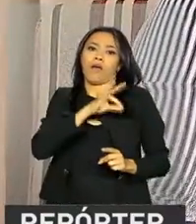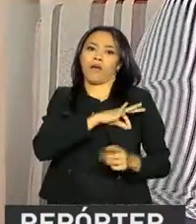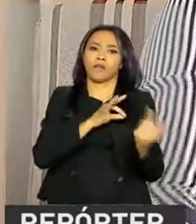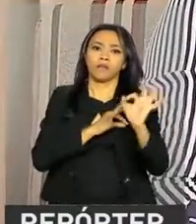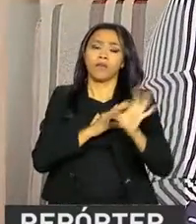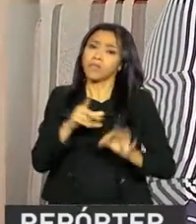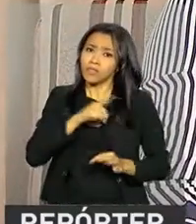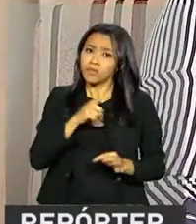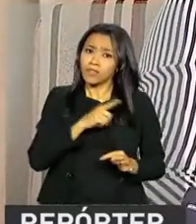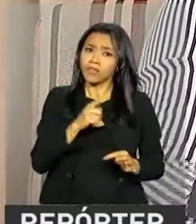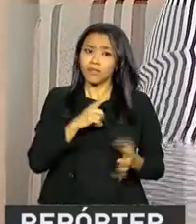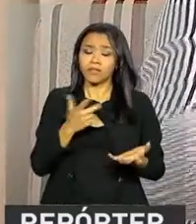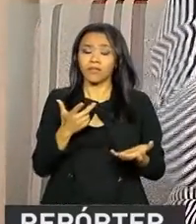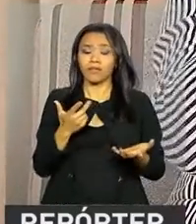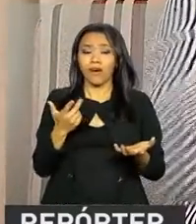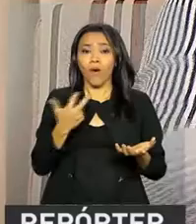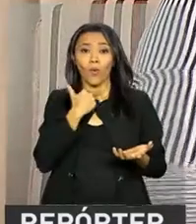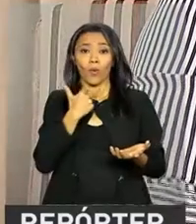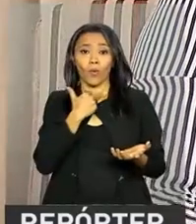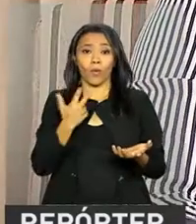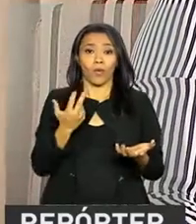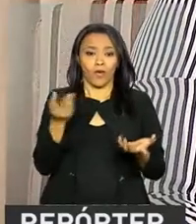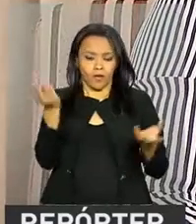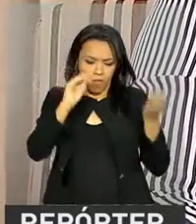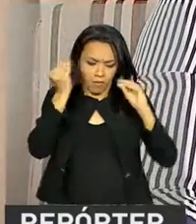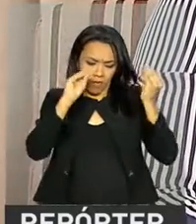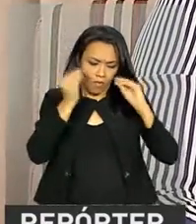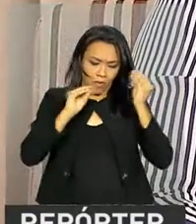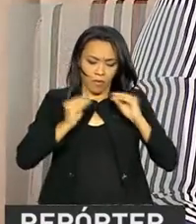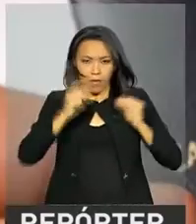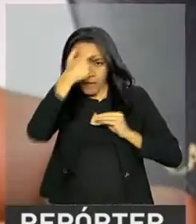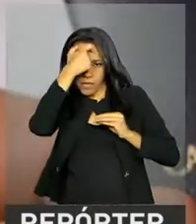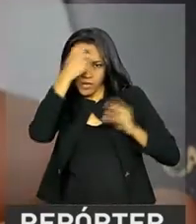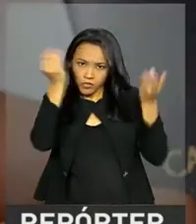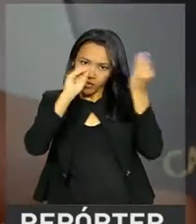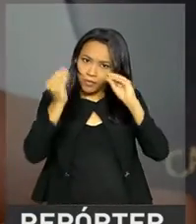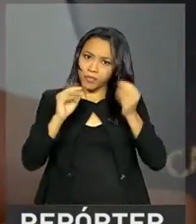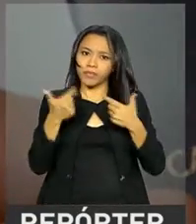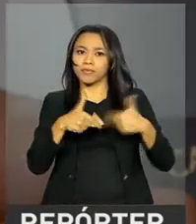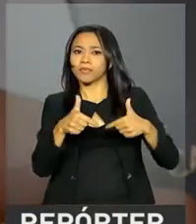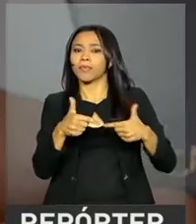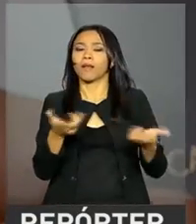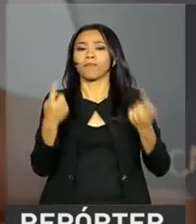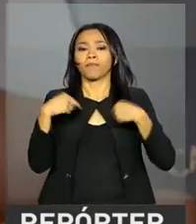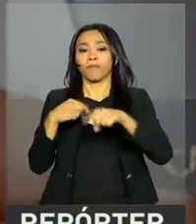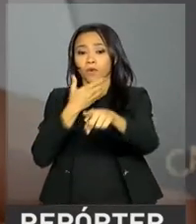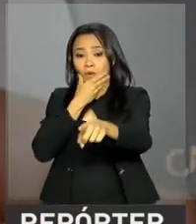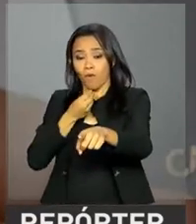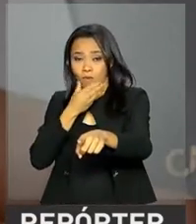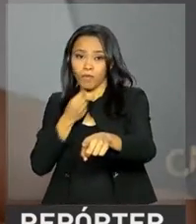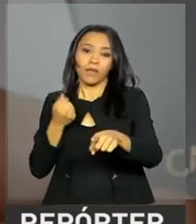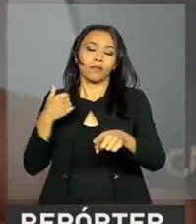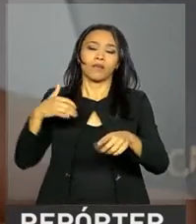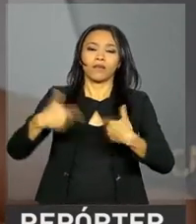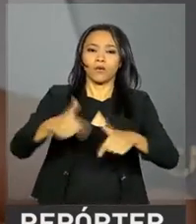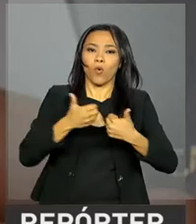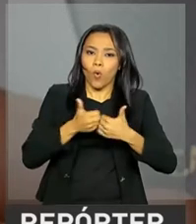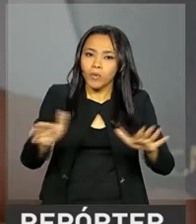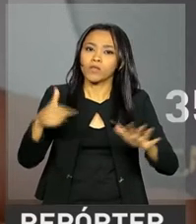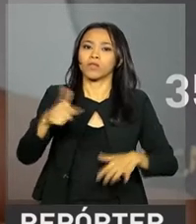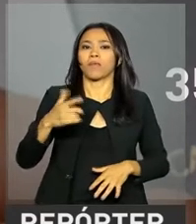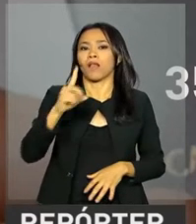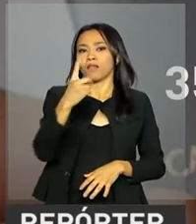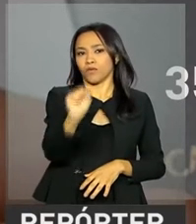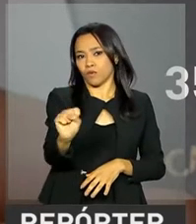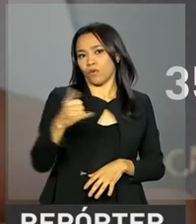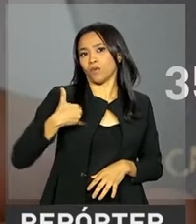tenha esse preenchimento, que eu consiga trabalhar meu intelectual. Pela lei, um homem que começou a trabalhar aos 18 anos e contribuiu